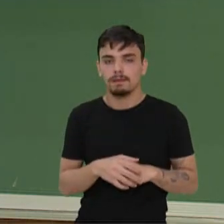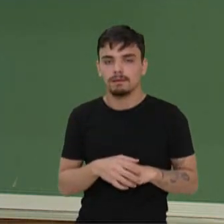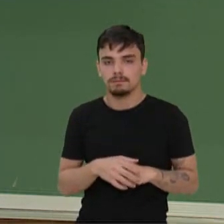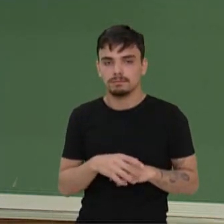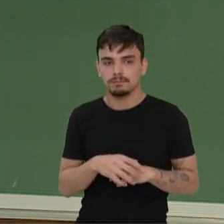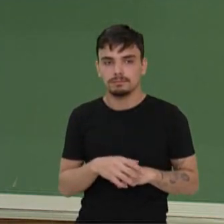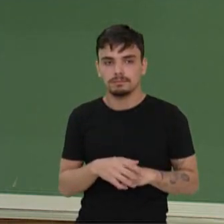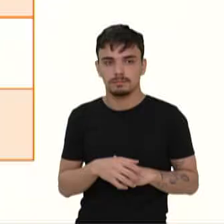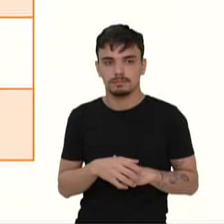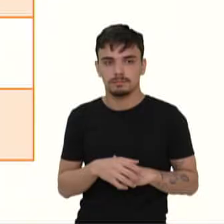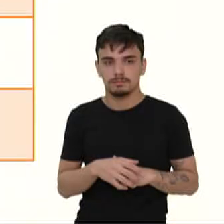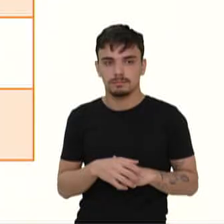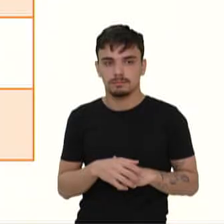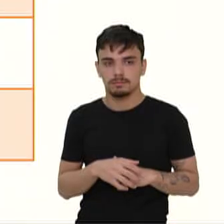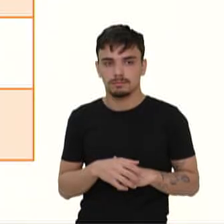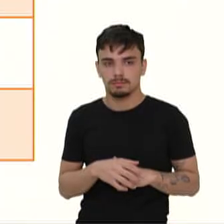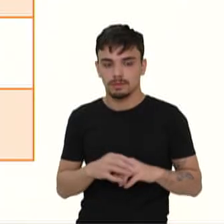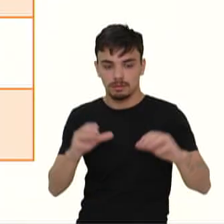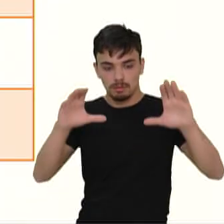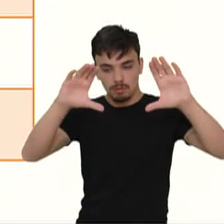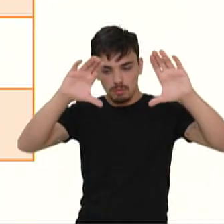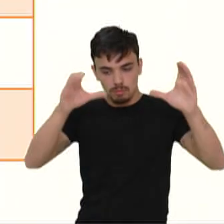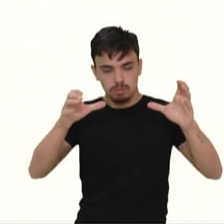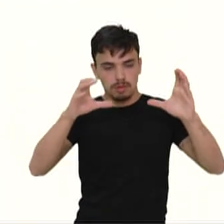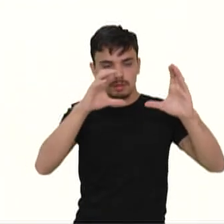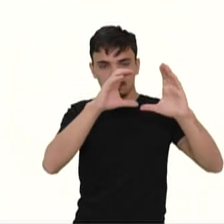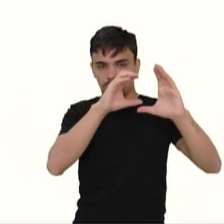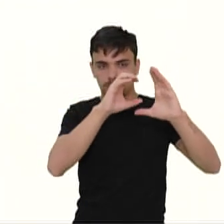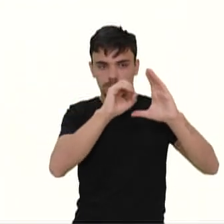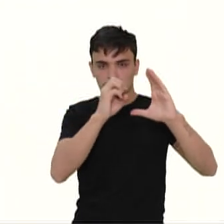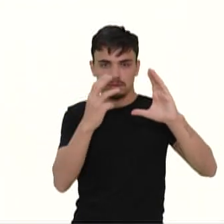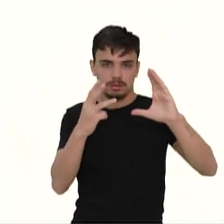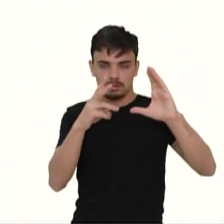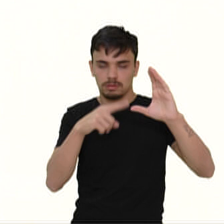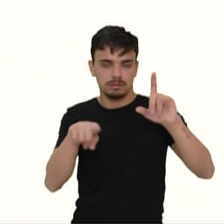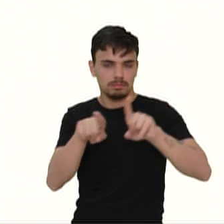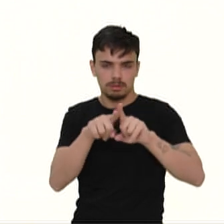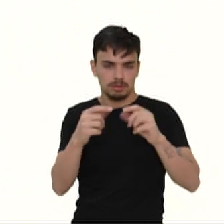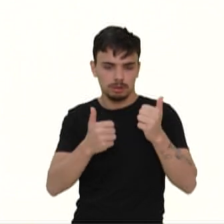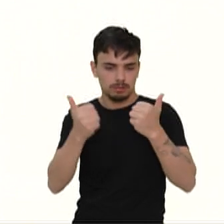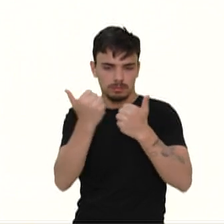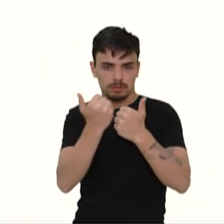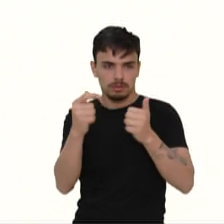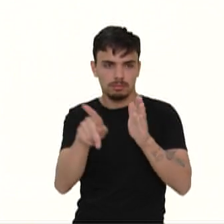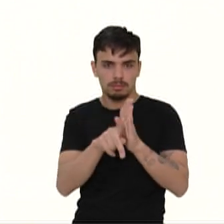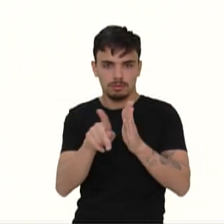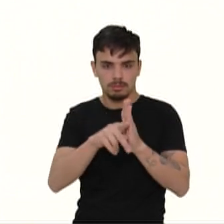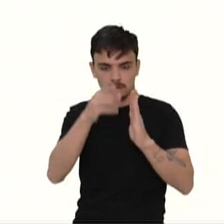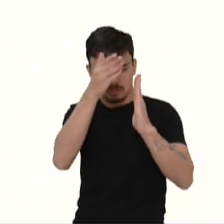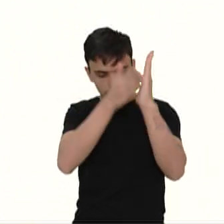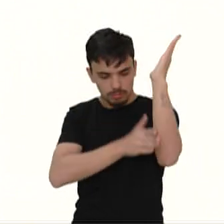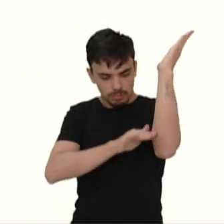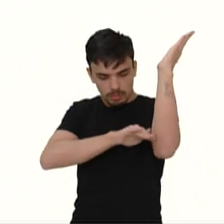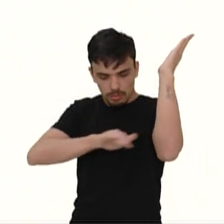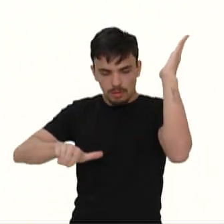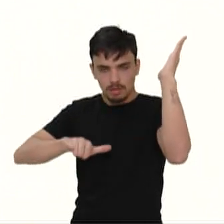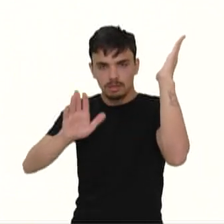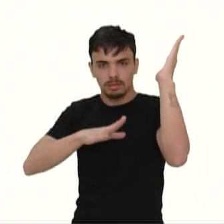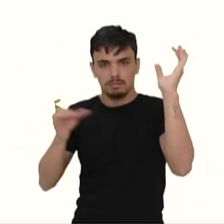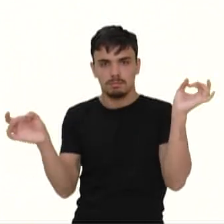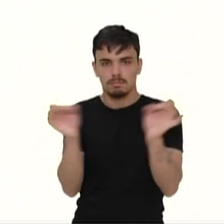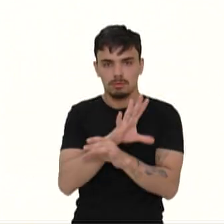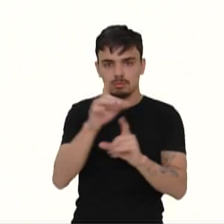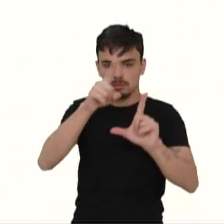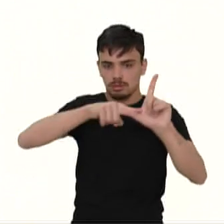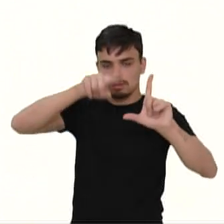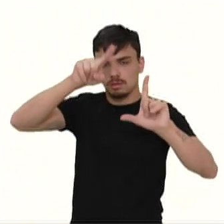pares ordenados, né? Estão lá os pares ordenados e agora é só substituir no plano cartesiano e está feito o nosso gráfico, né? Aí